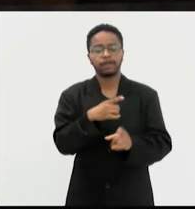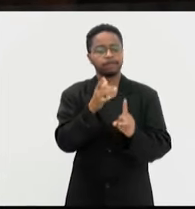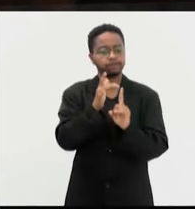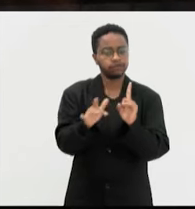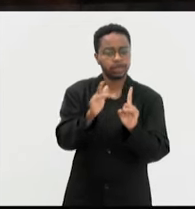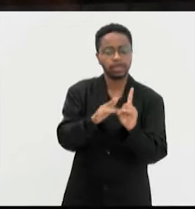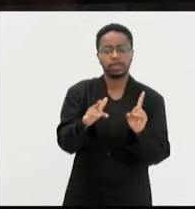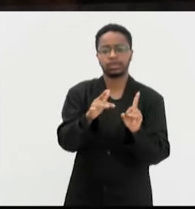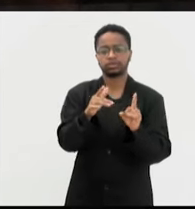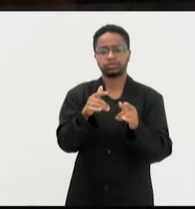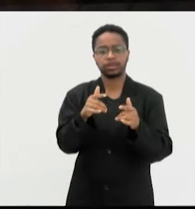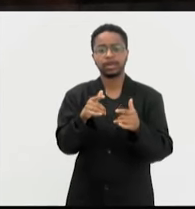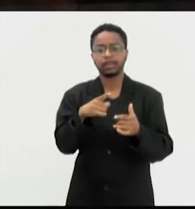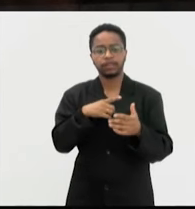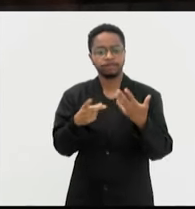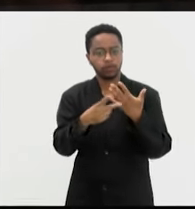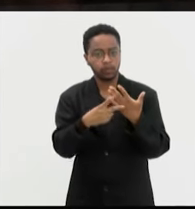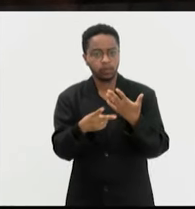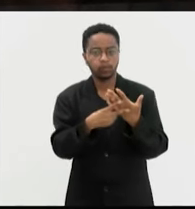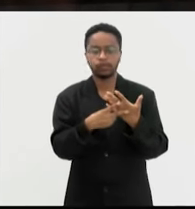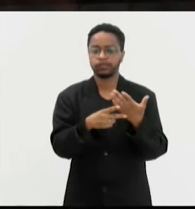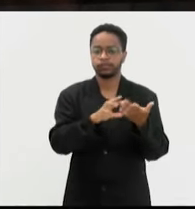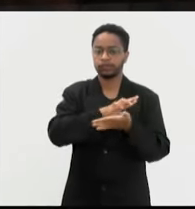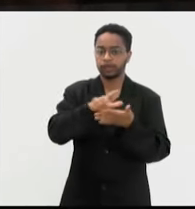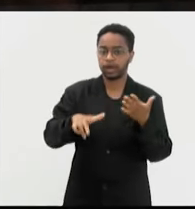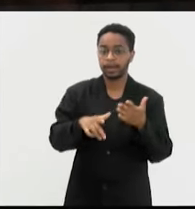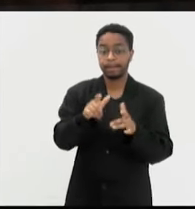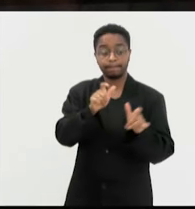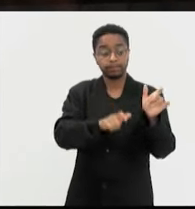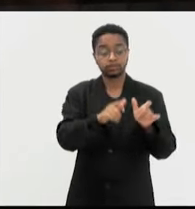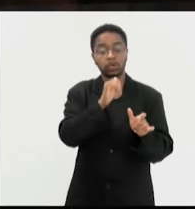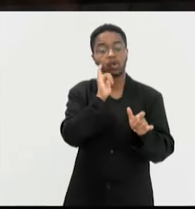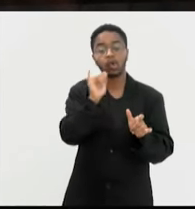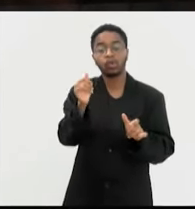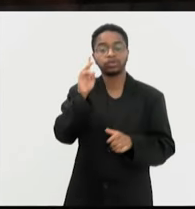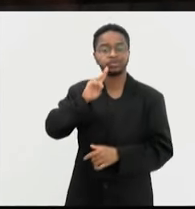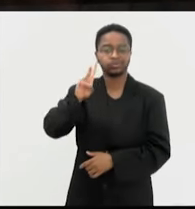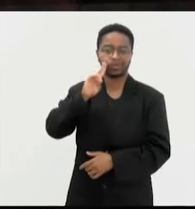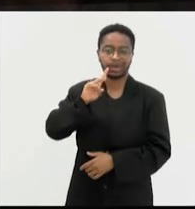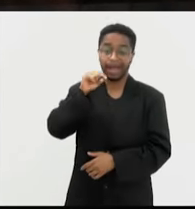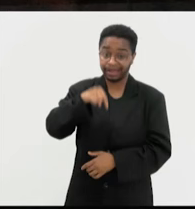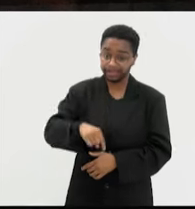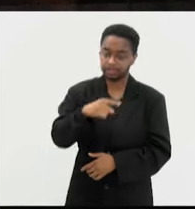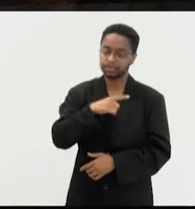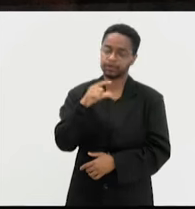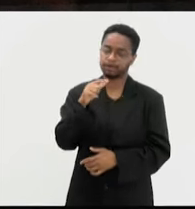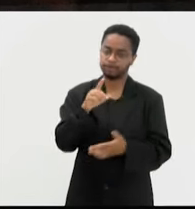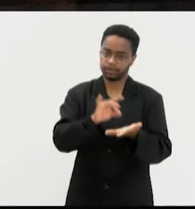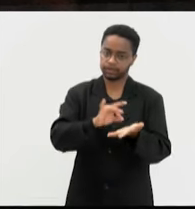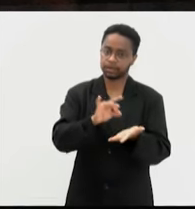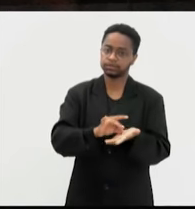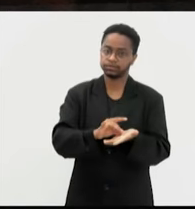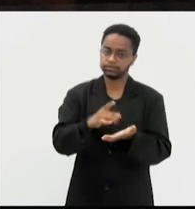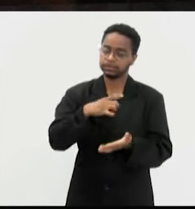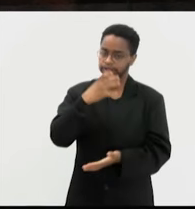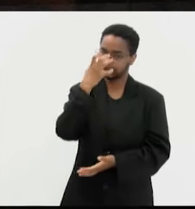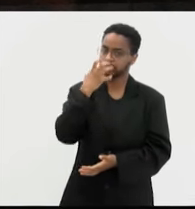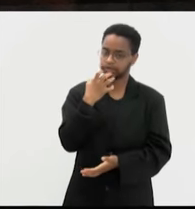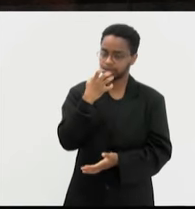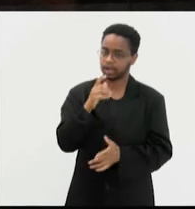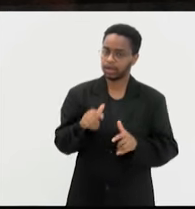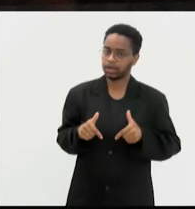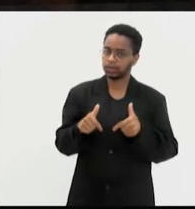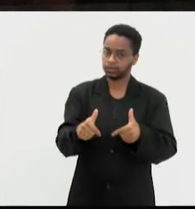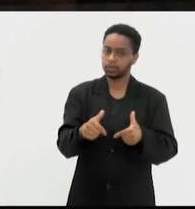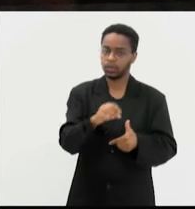vitimados viúvas contam história para vocês aqui tem a verdade aqui tem a seriedade com